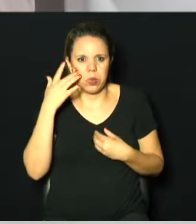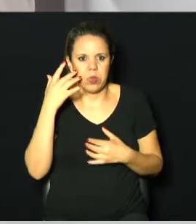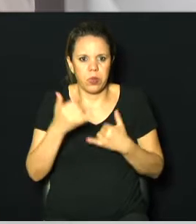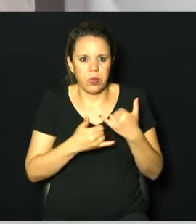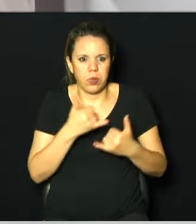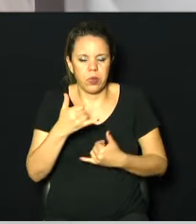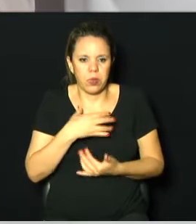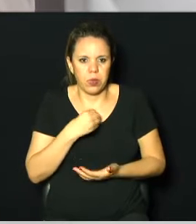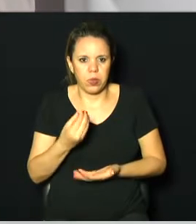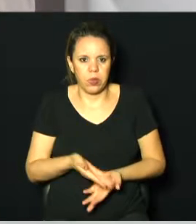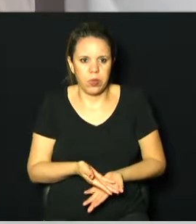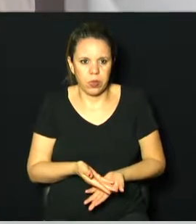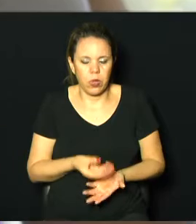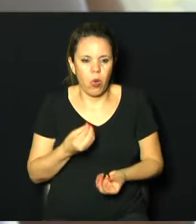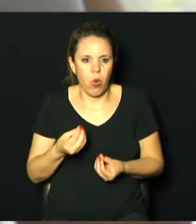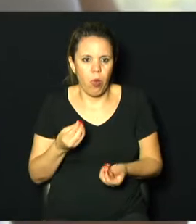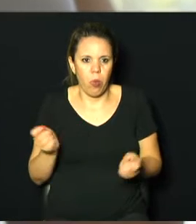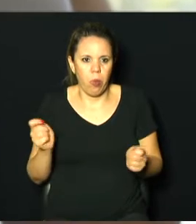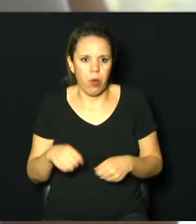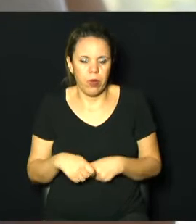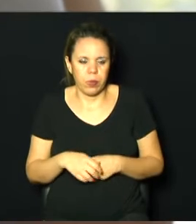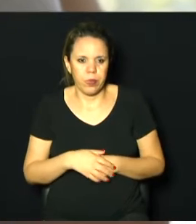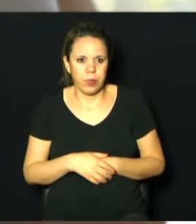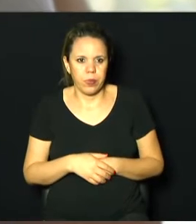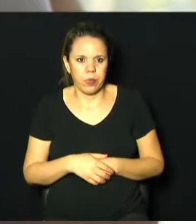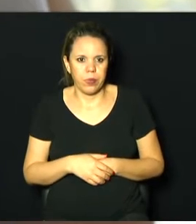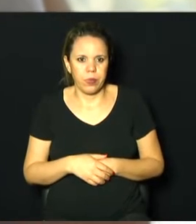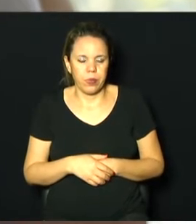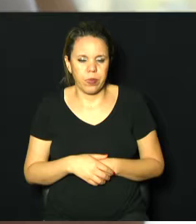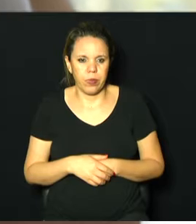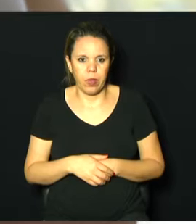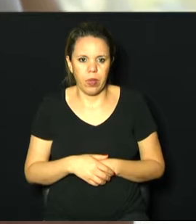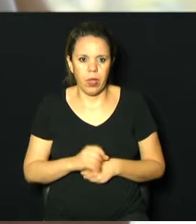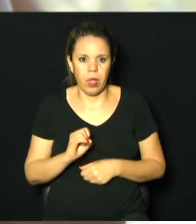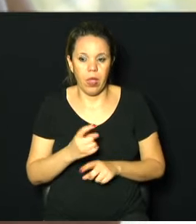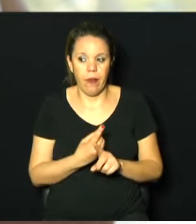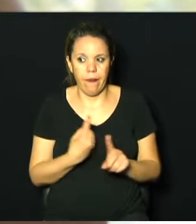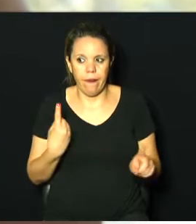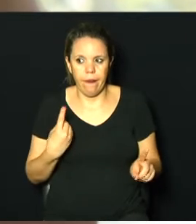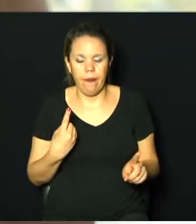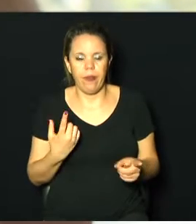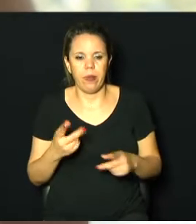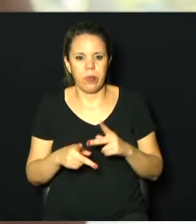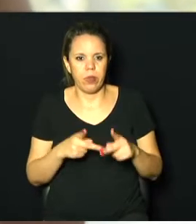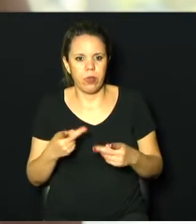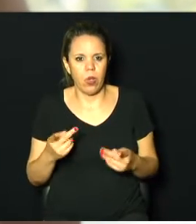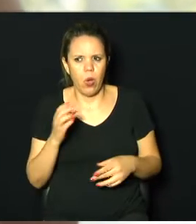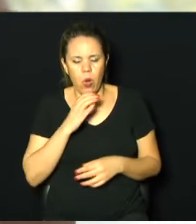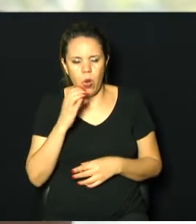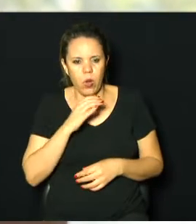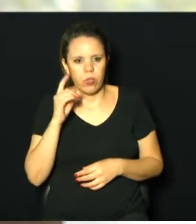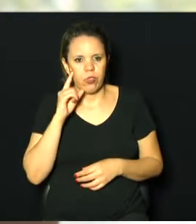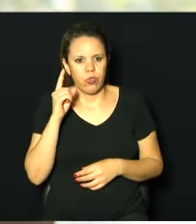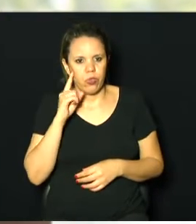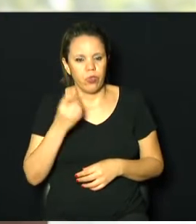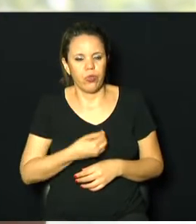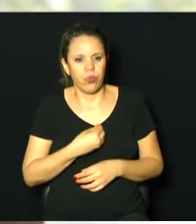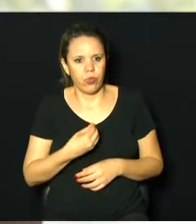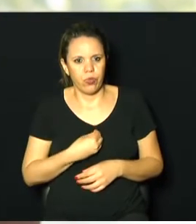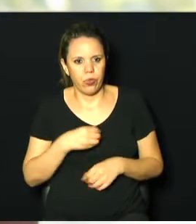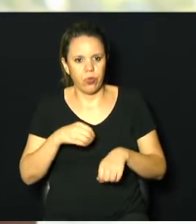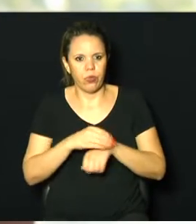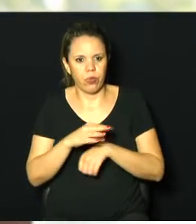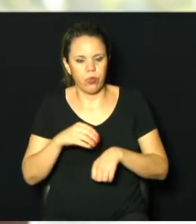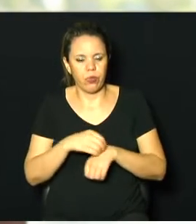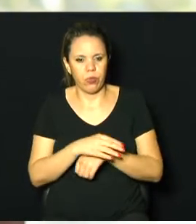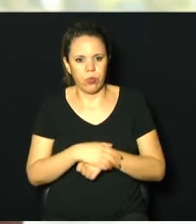meu filho. Como é que pode isso? Exatamente. E a ausência, a correria do dia a dia já estava trazendo